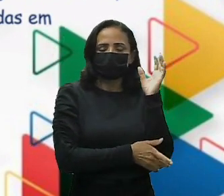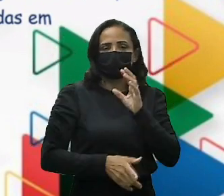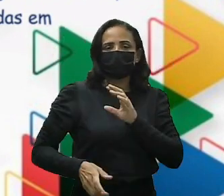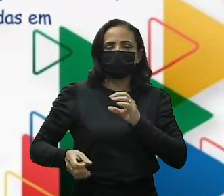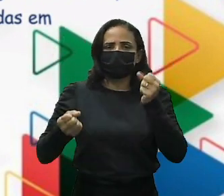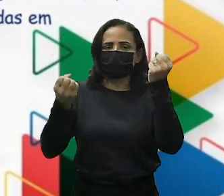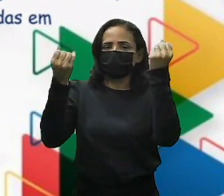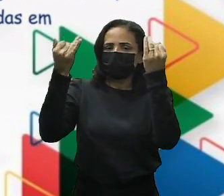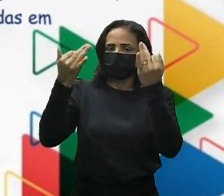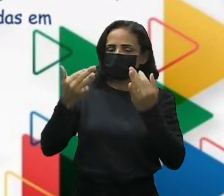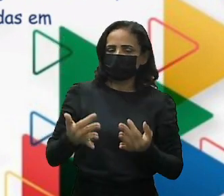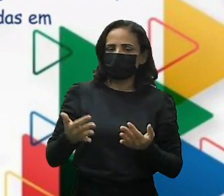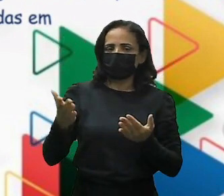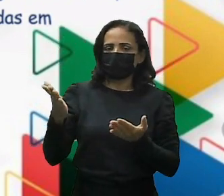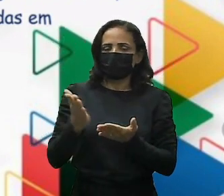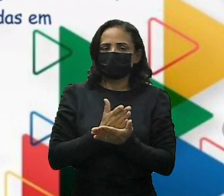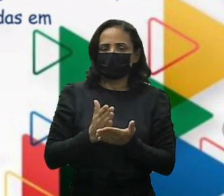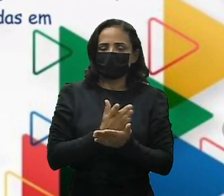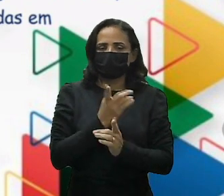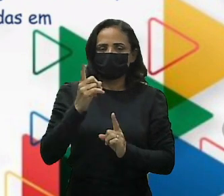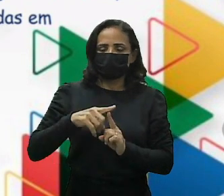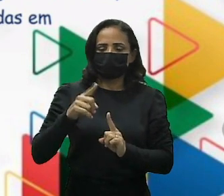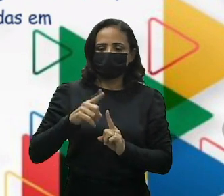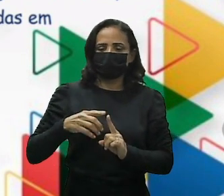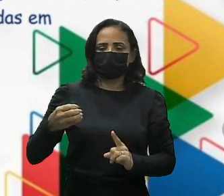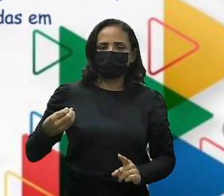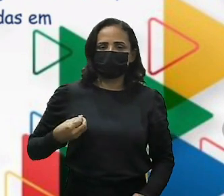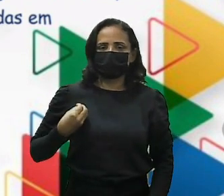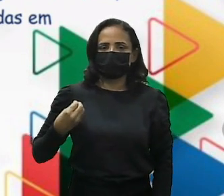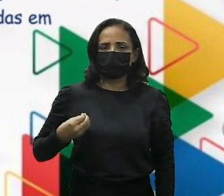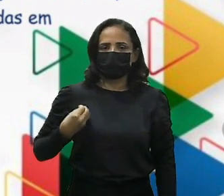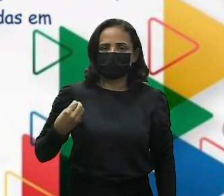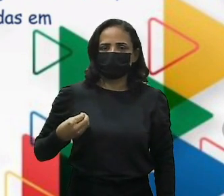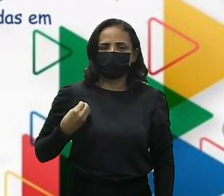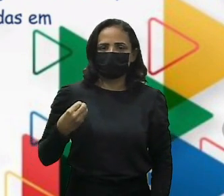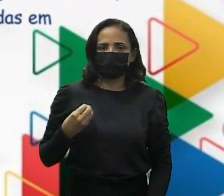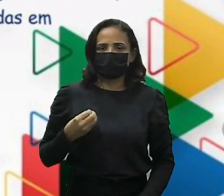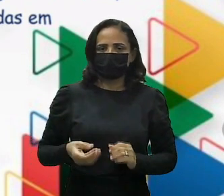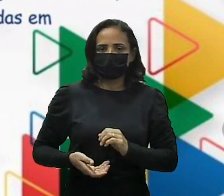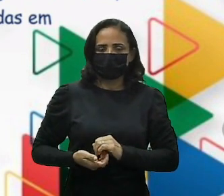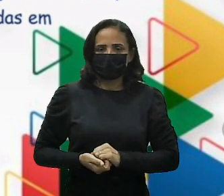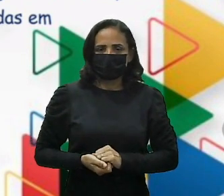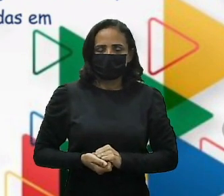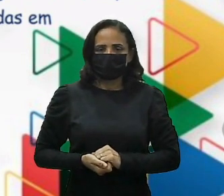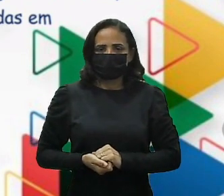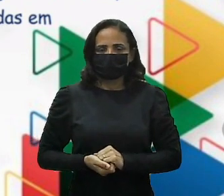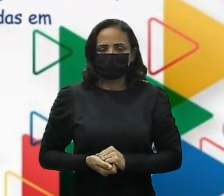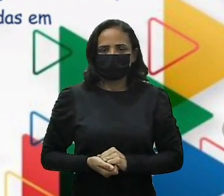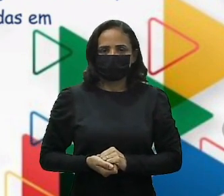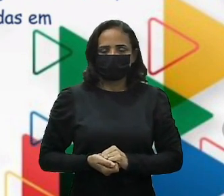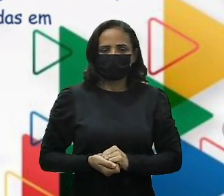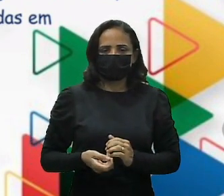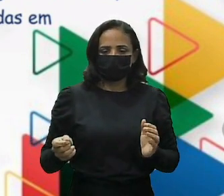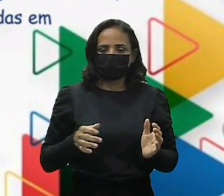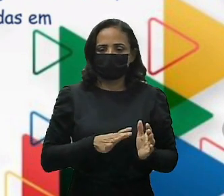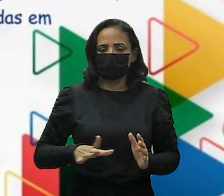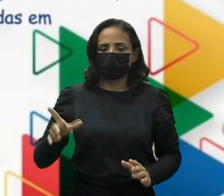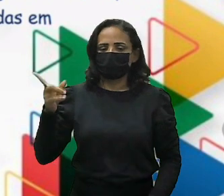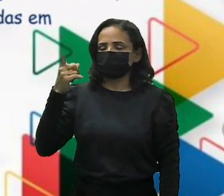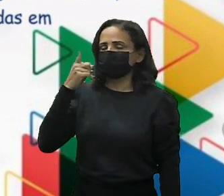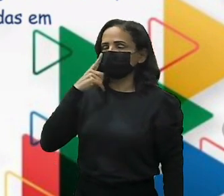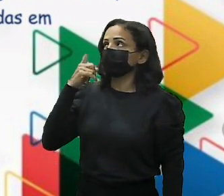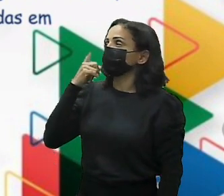aqui, o fitoplâncton, vou até marcar aqui, o fitoplâncton, as